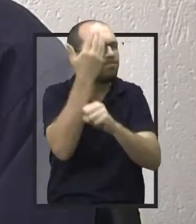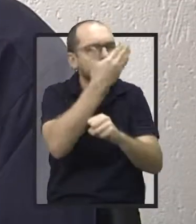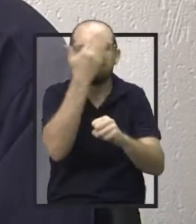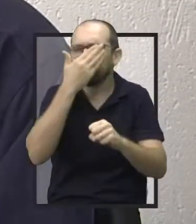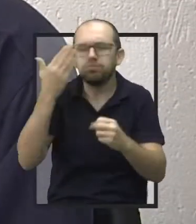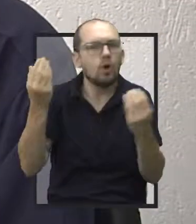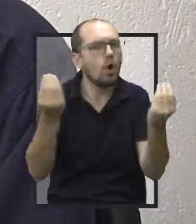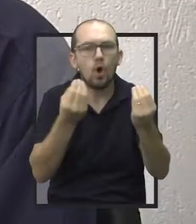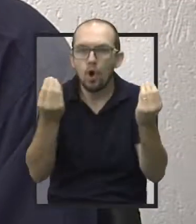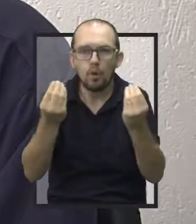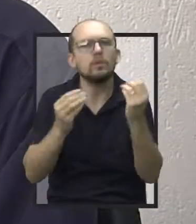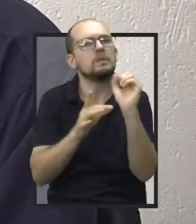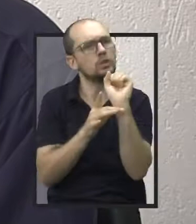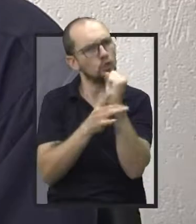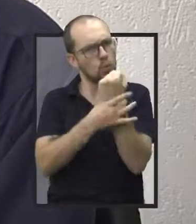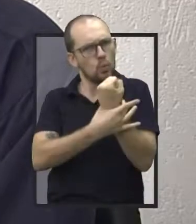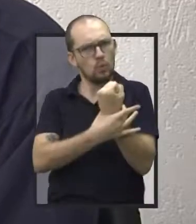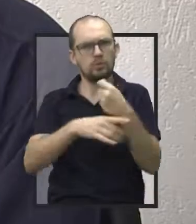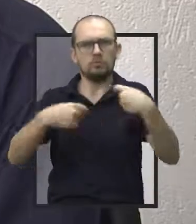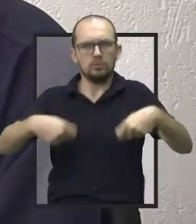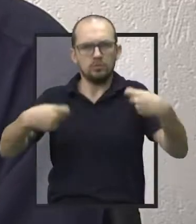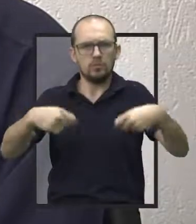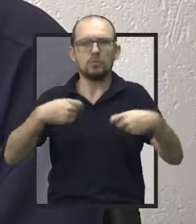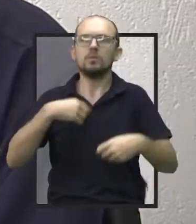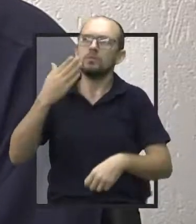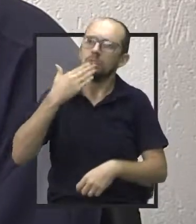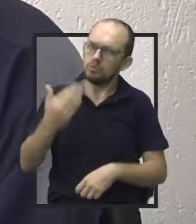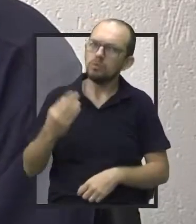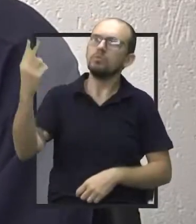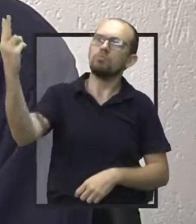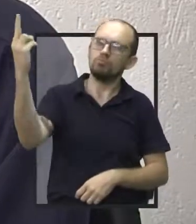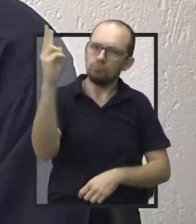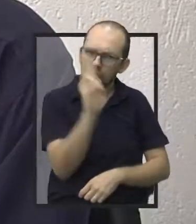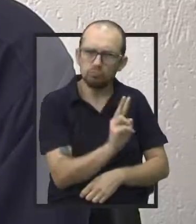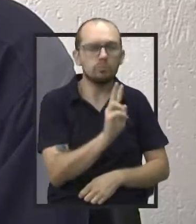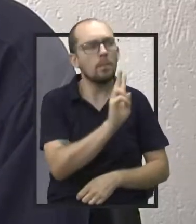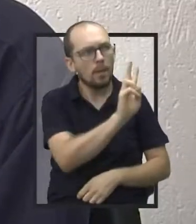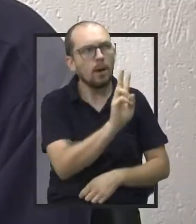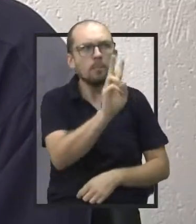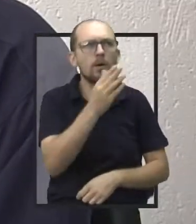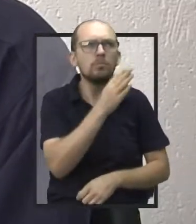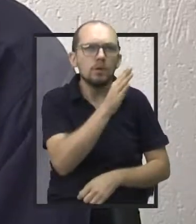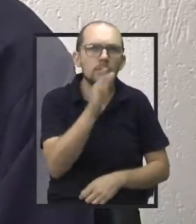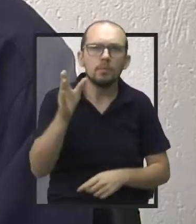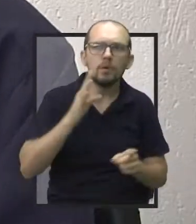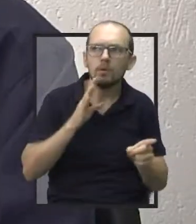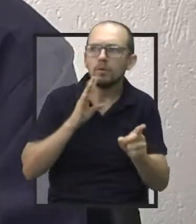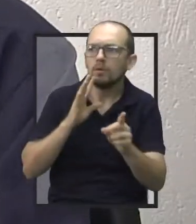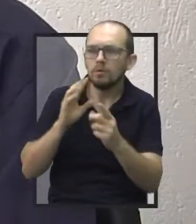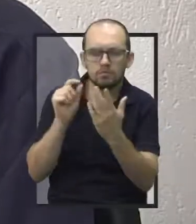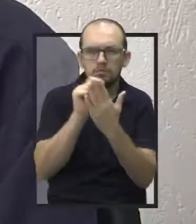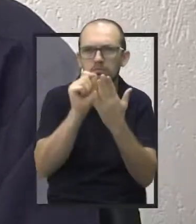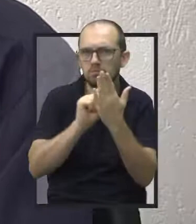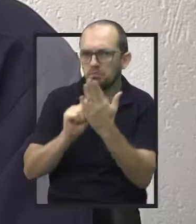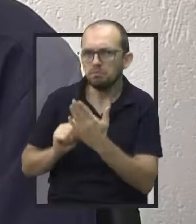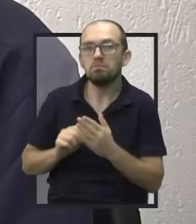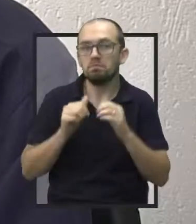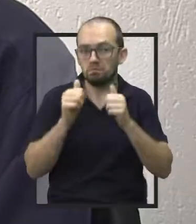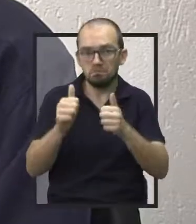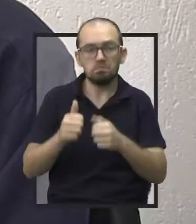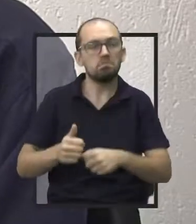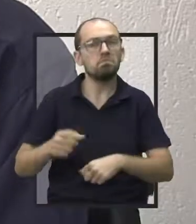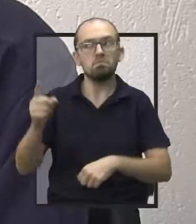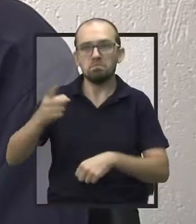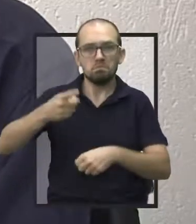é pedimos que eles viessem e estudasse a possibilidade de iluminar esses vereadores de pronto nós somos atendidos